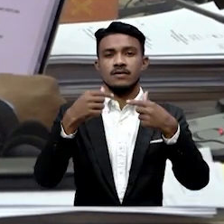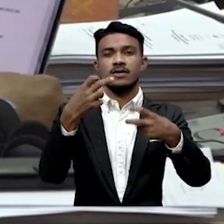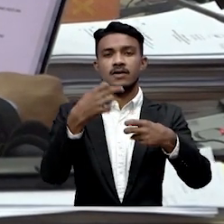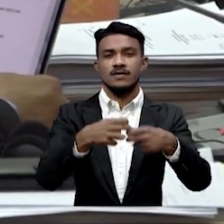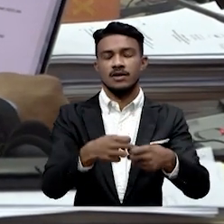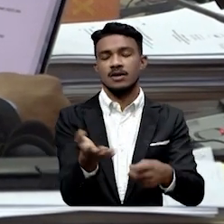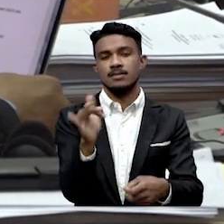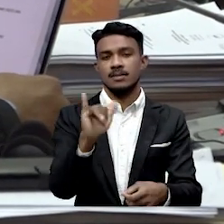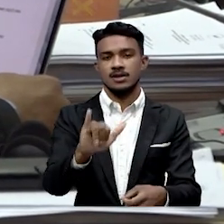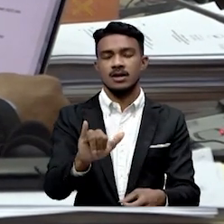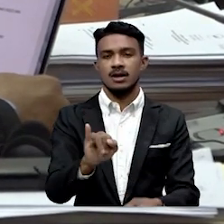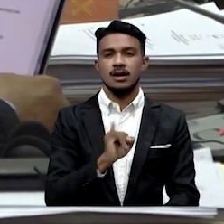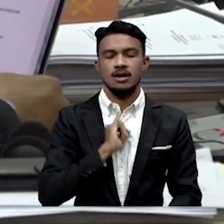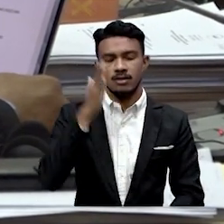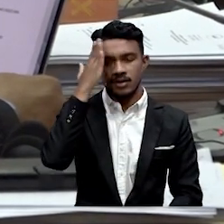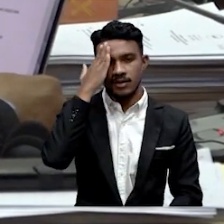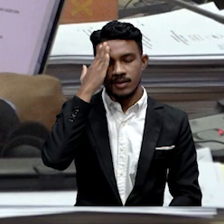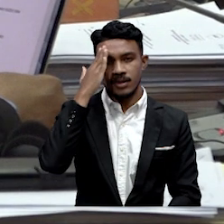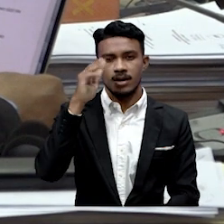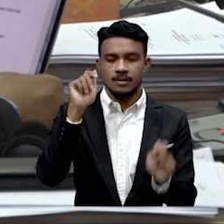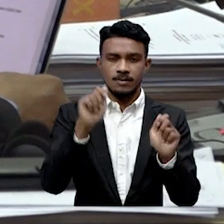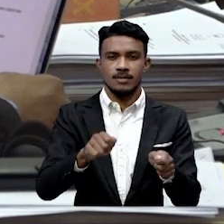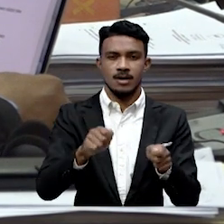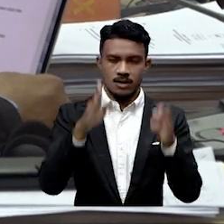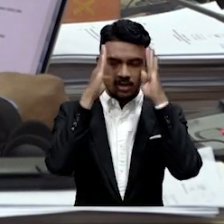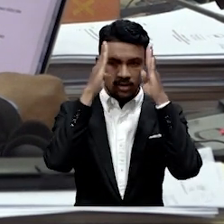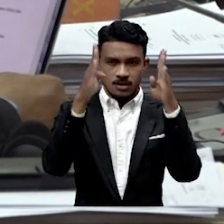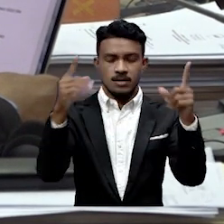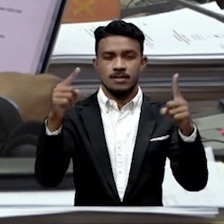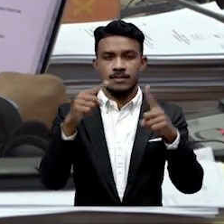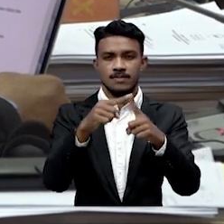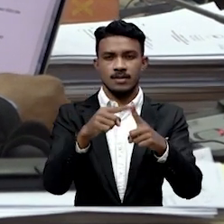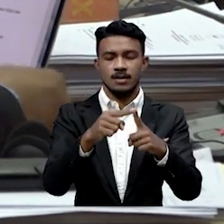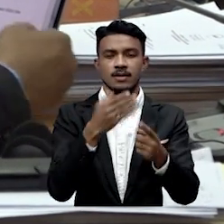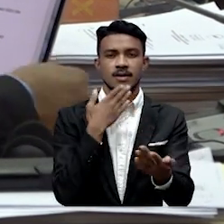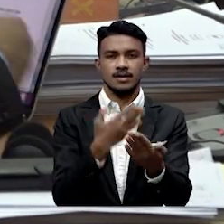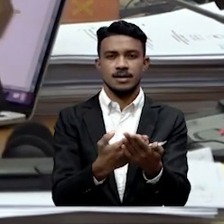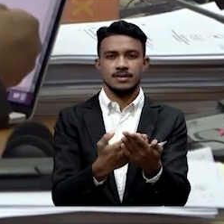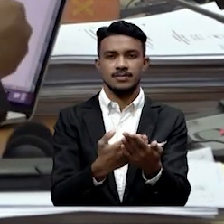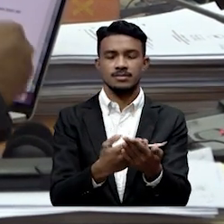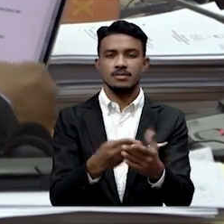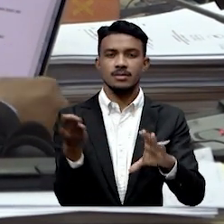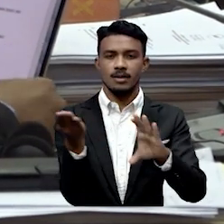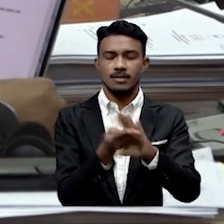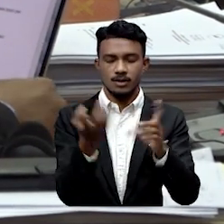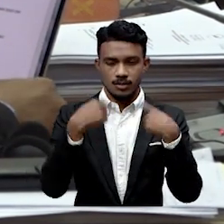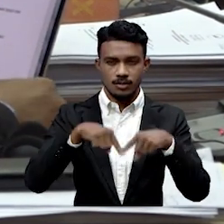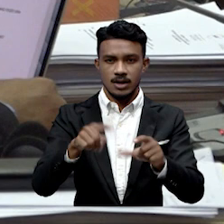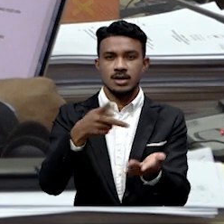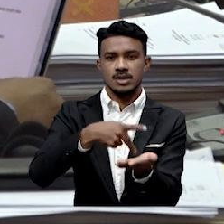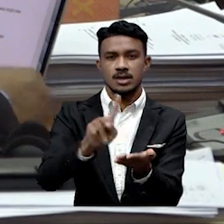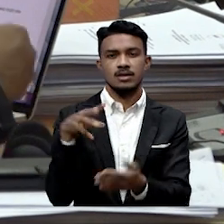Tamba ne ba hanoi nya rekomenda para tu bele toma konsiderasaun ina ne. Atu dia kliu banku mak baselu iteni dozu